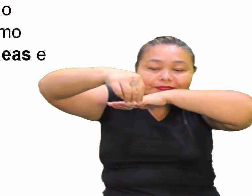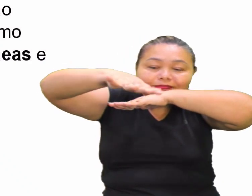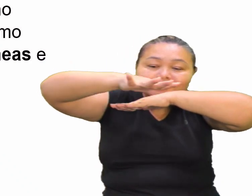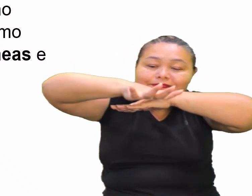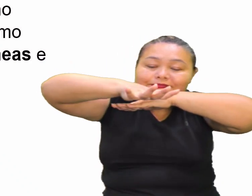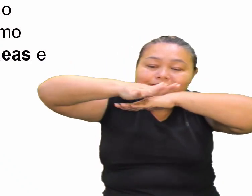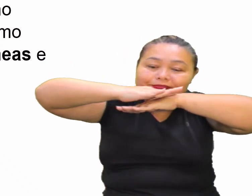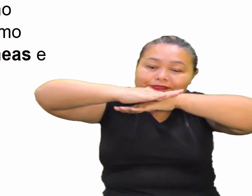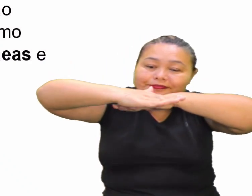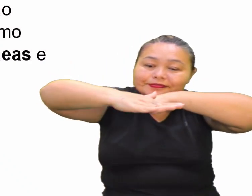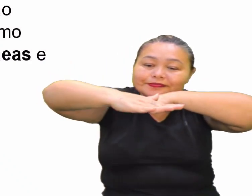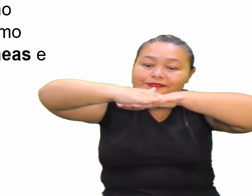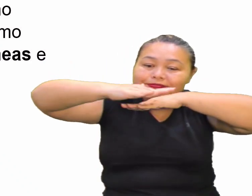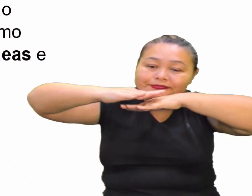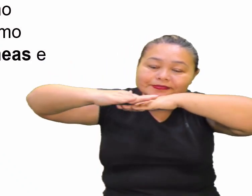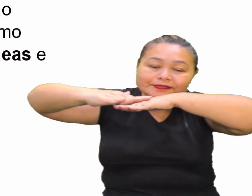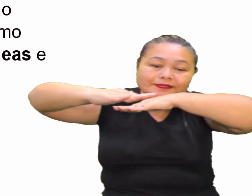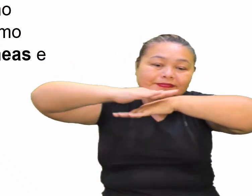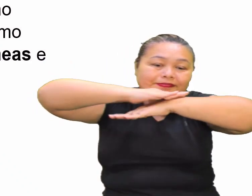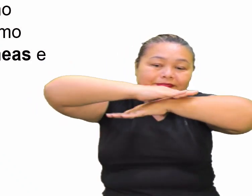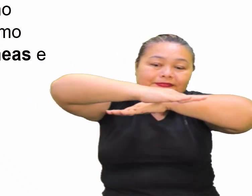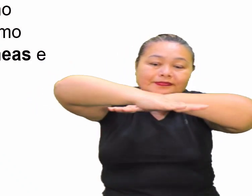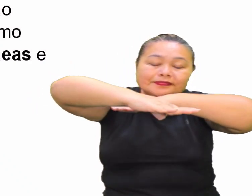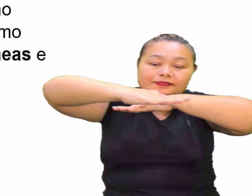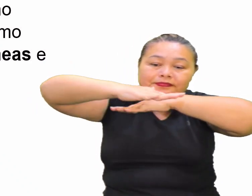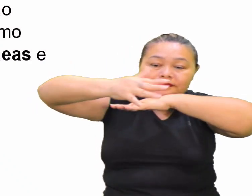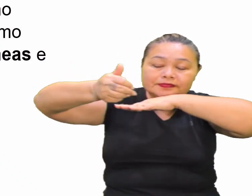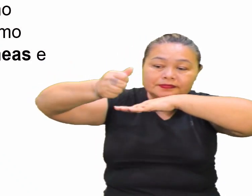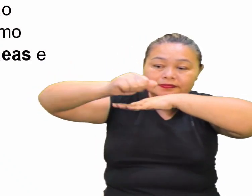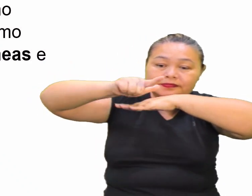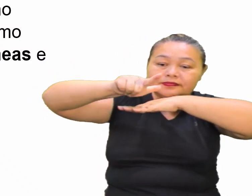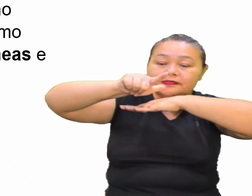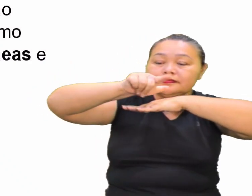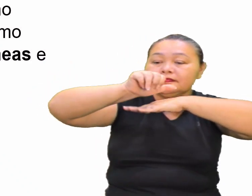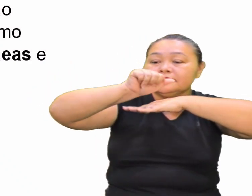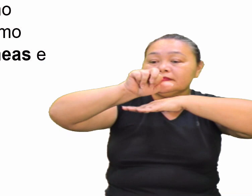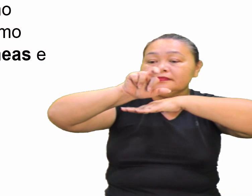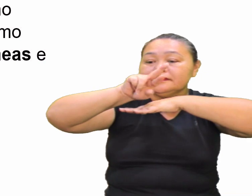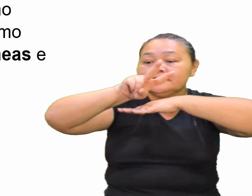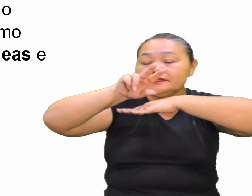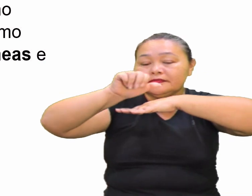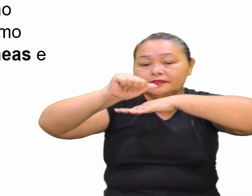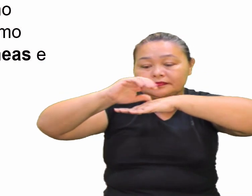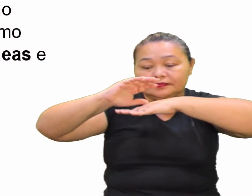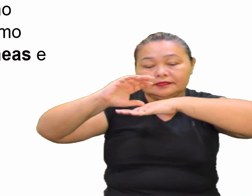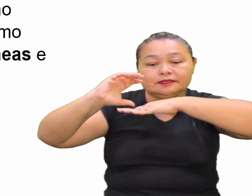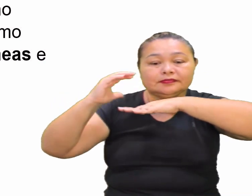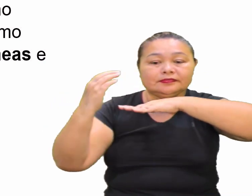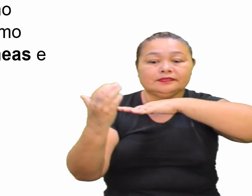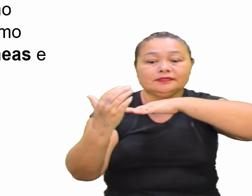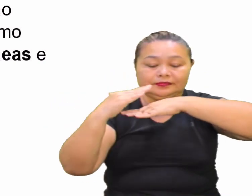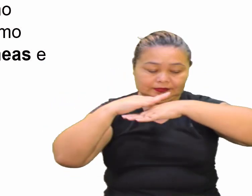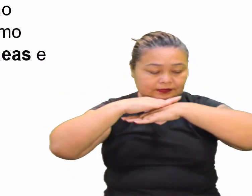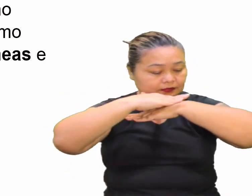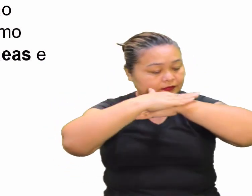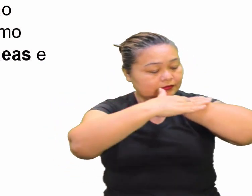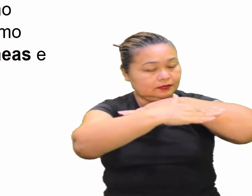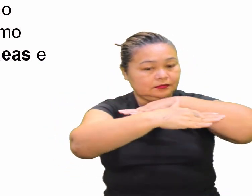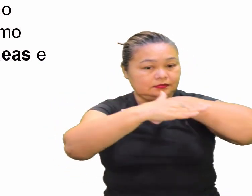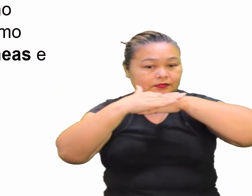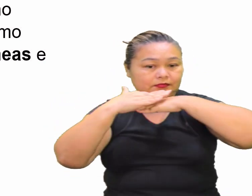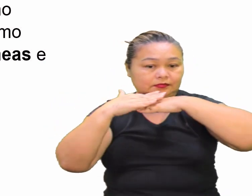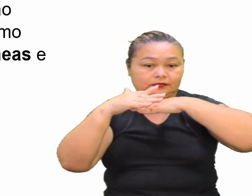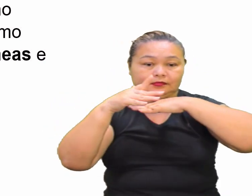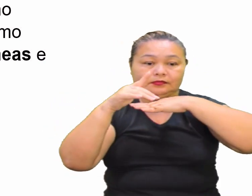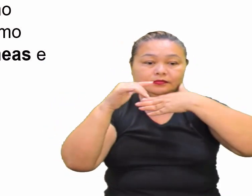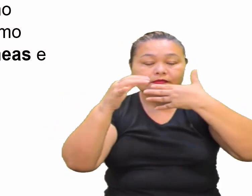organismos. Quais seriam os primeiros organismos que compõem o que a gente chama de comunidade pioneira? Seriam